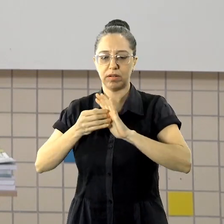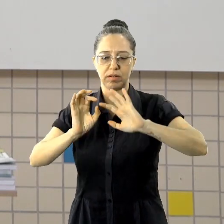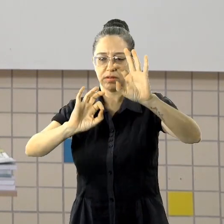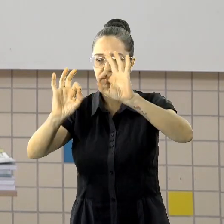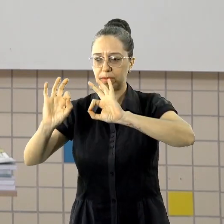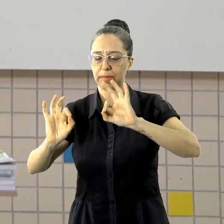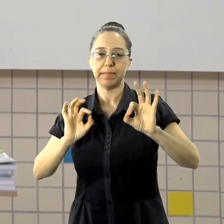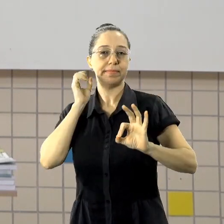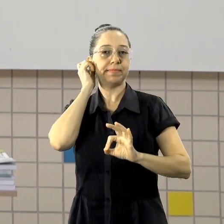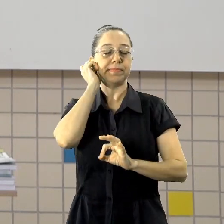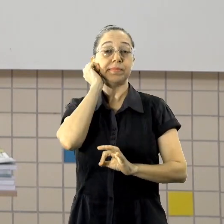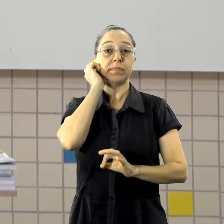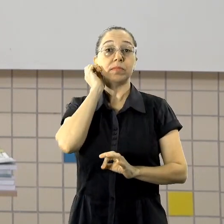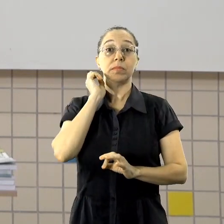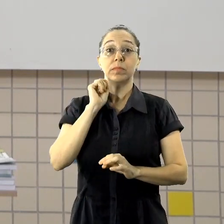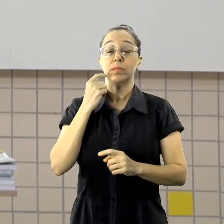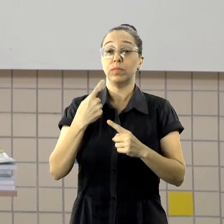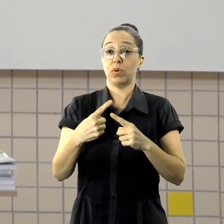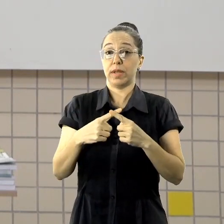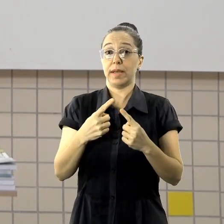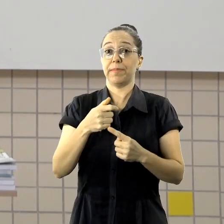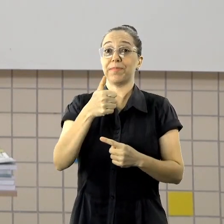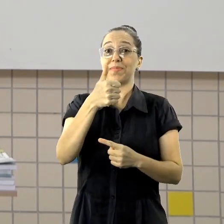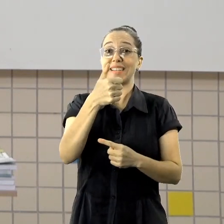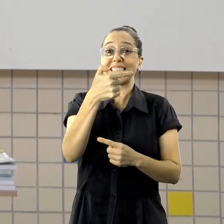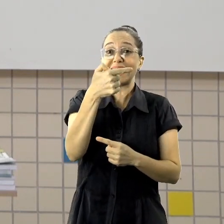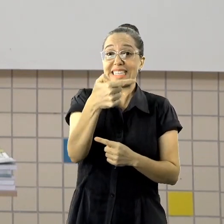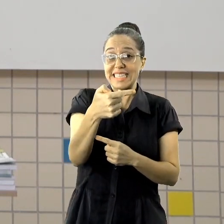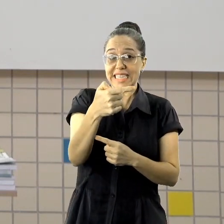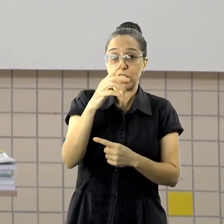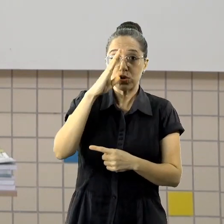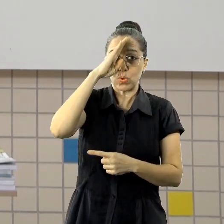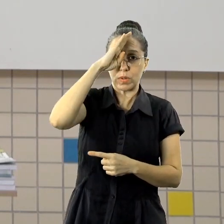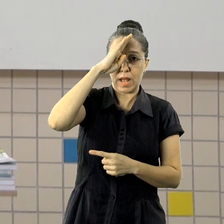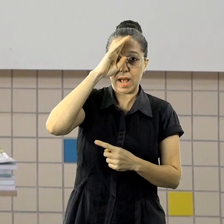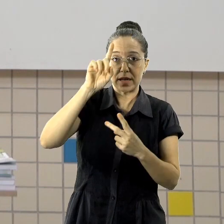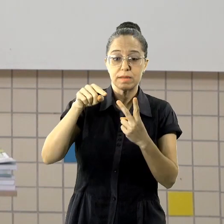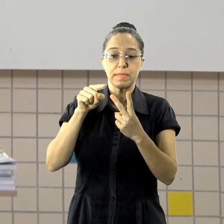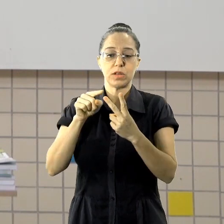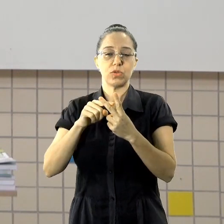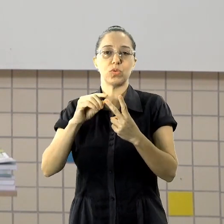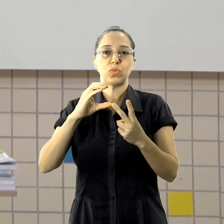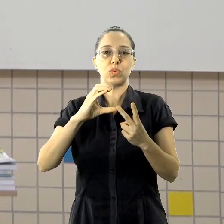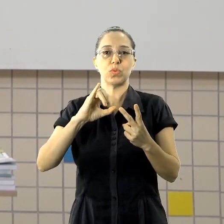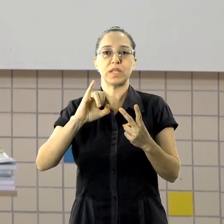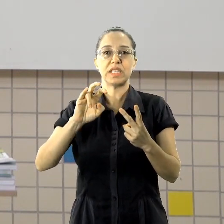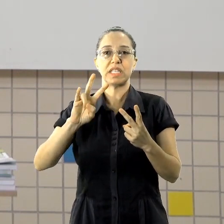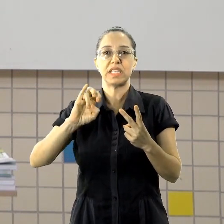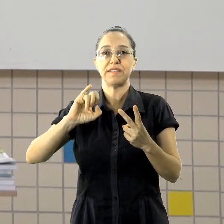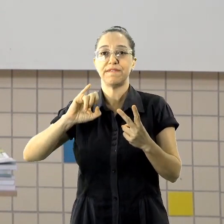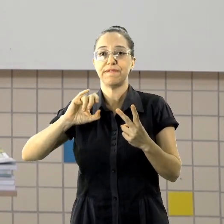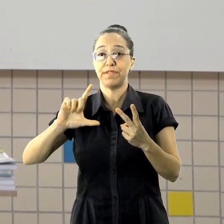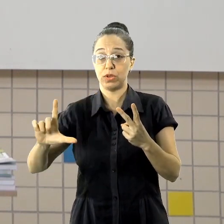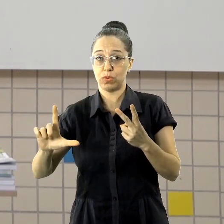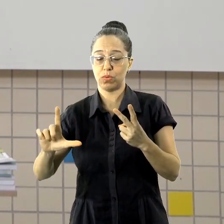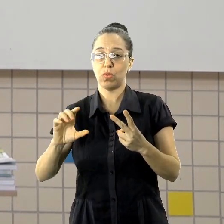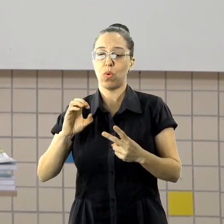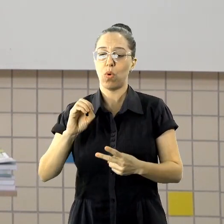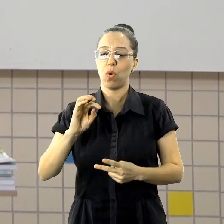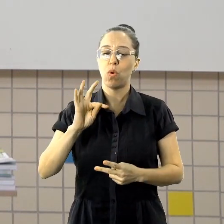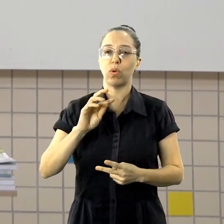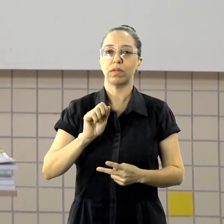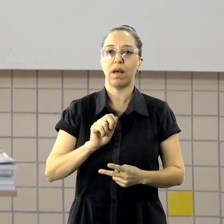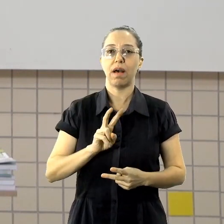abandonaram o protesto, porém 17 soldados e mais um civil Otaviano Correia decidiram